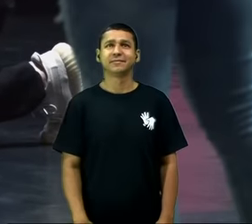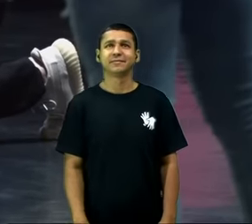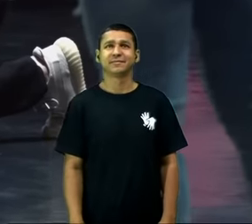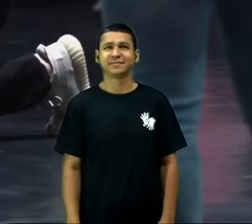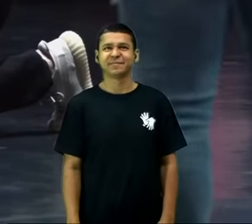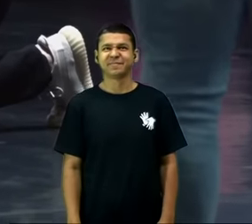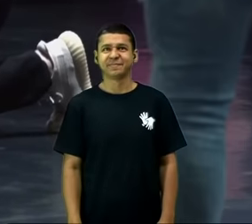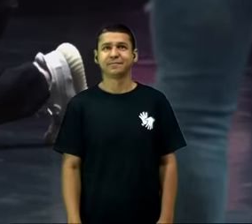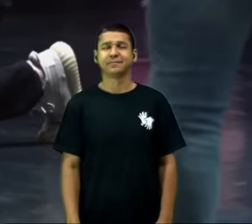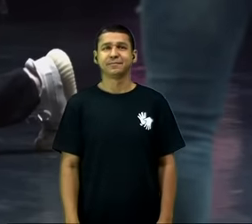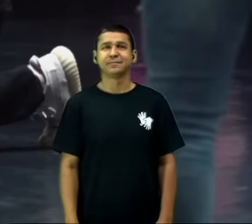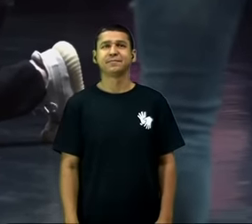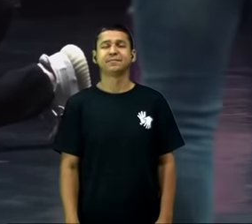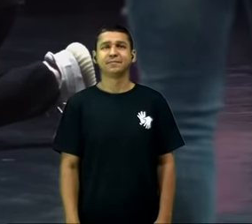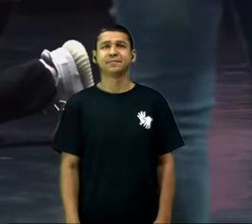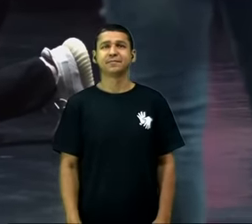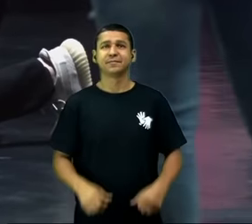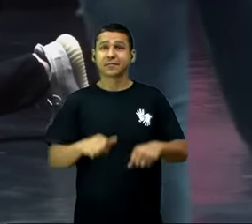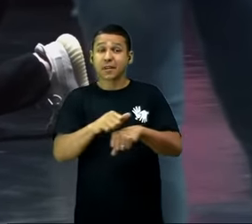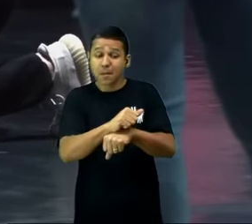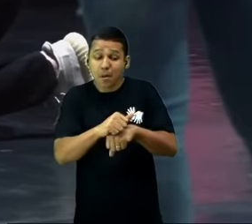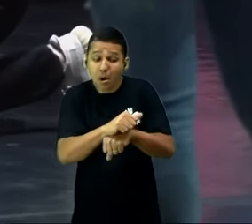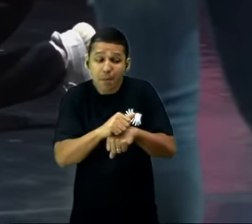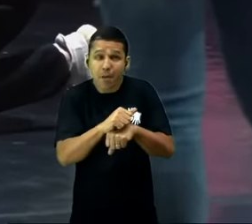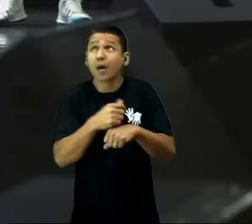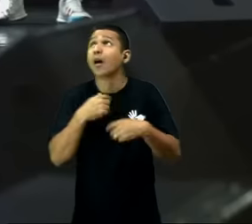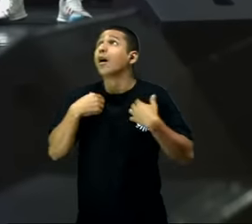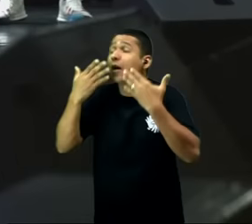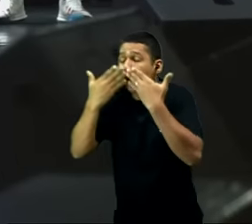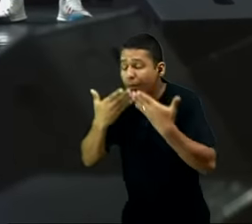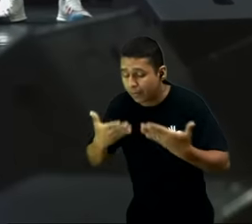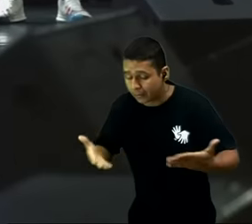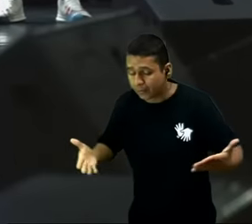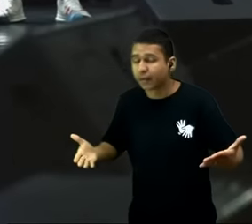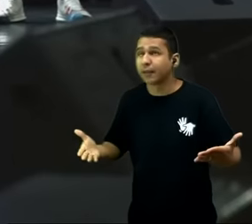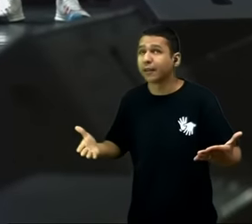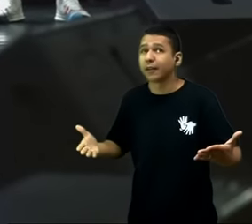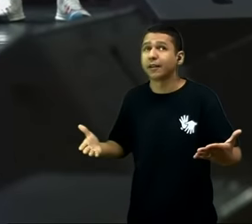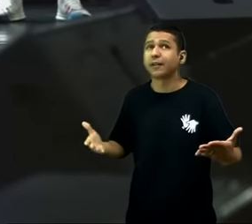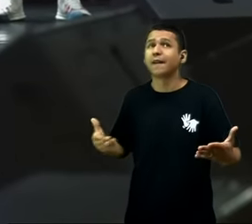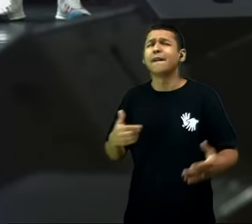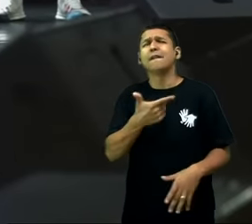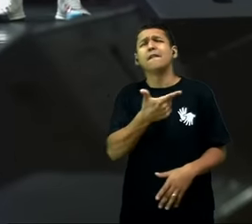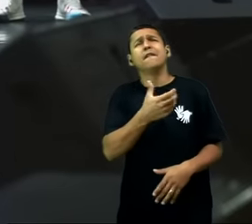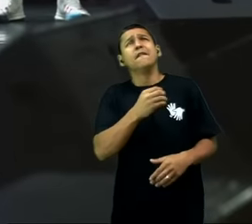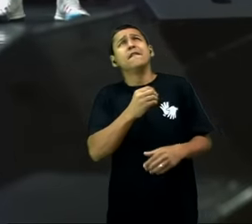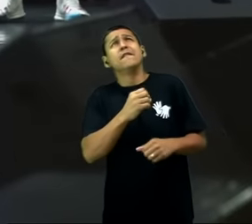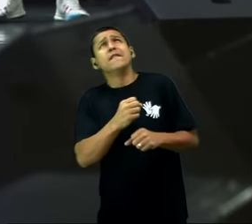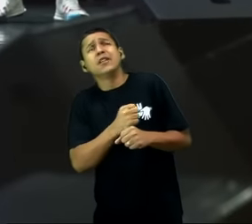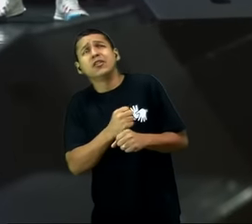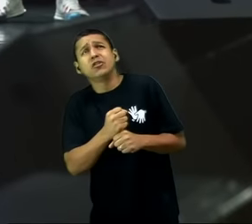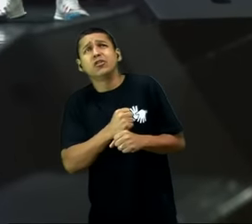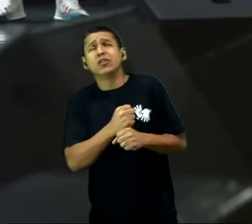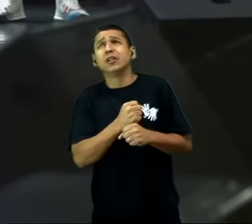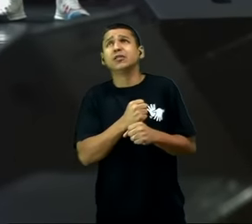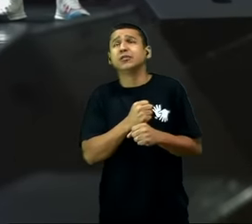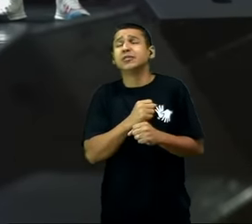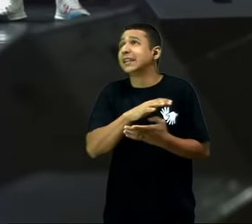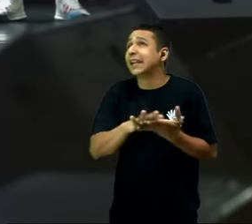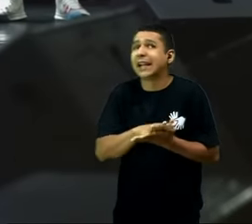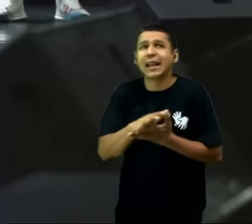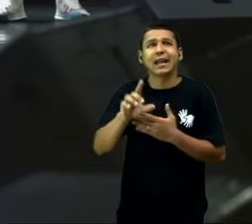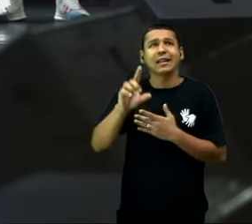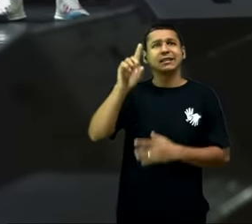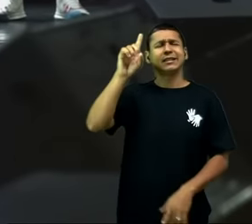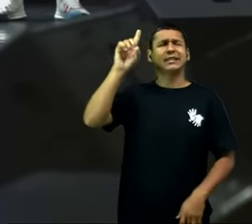Abraão, Abraão. Abraão disse, eis-me aqui. São 20 anos sem ouvir a voz de Deus, irmão.